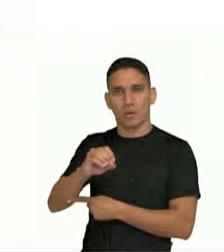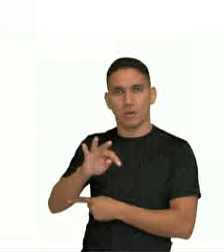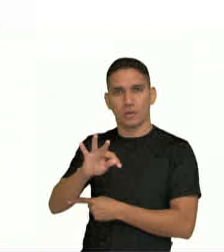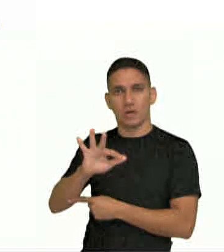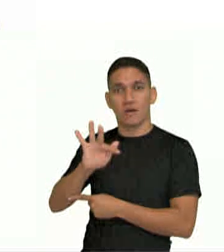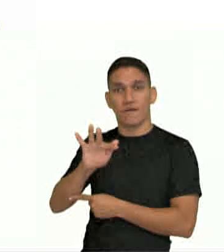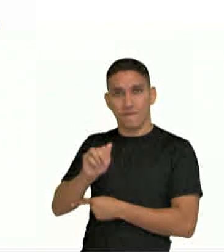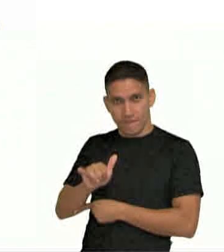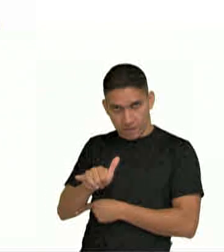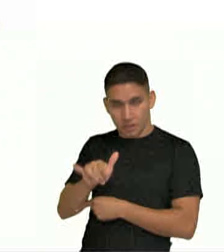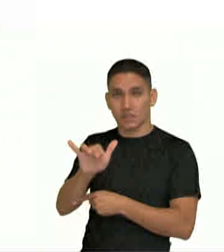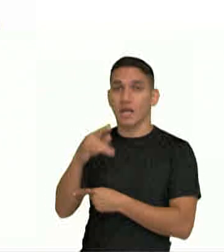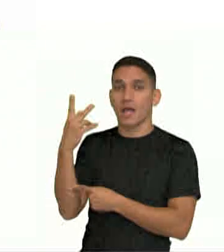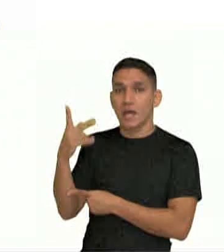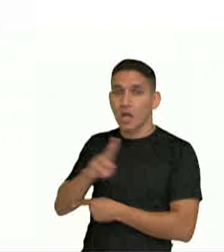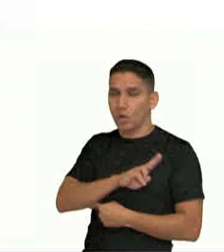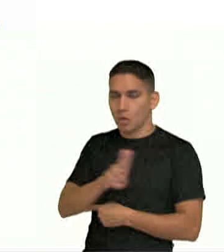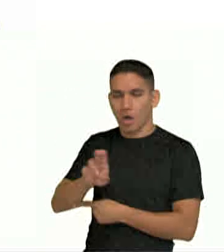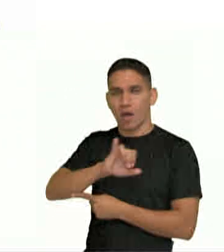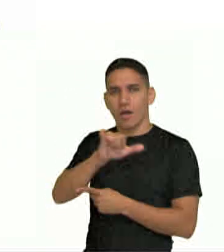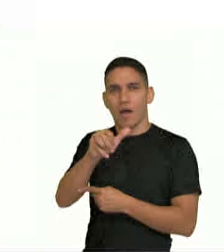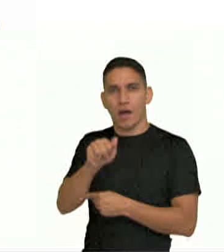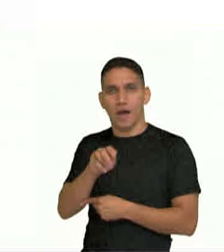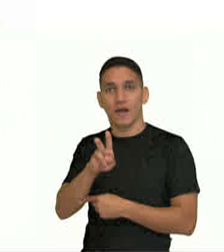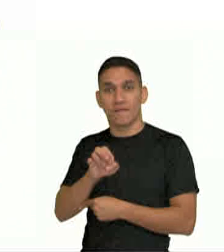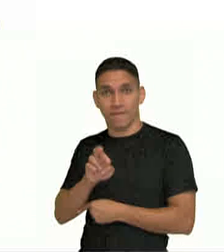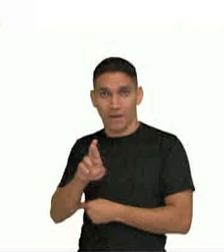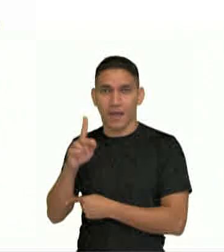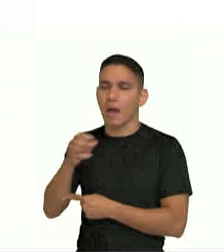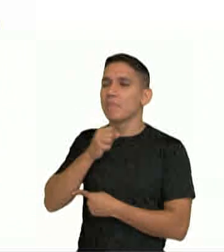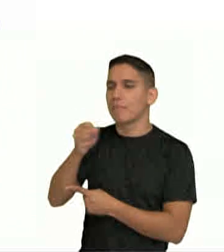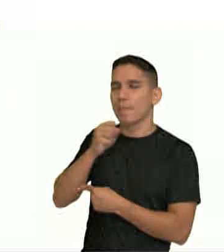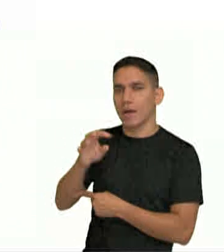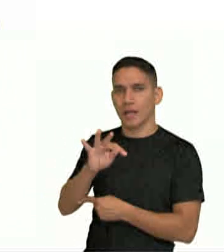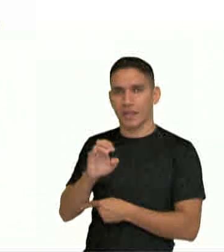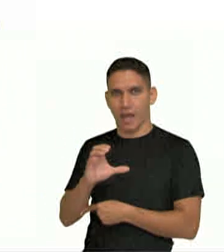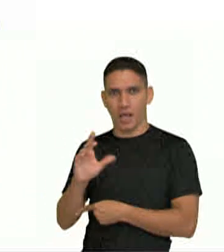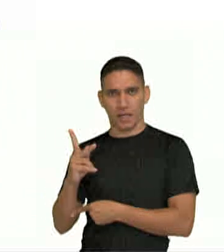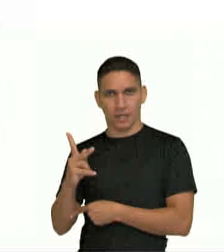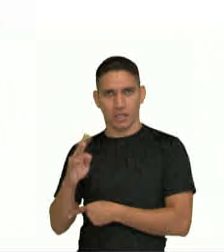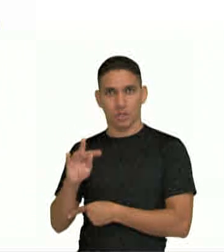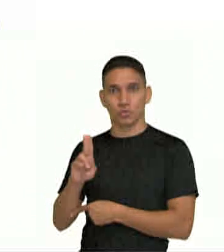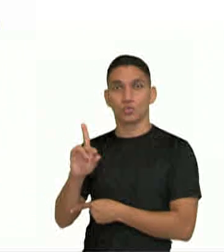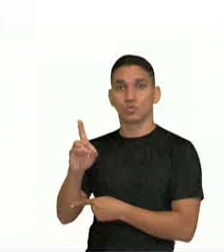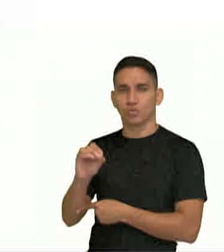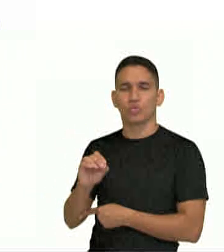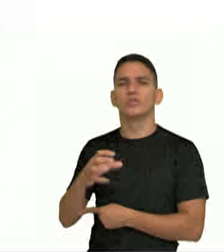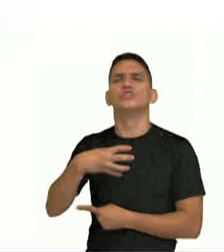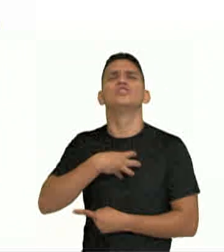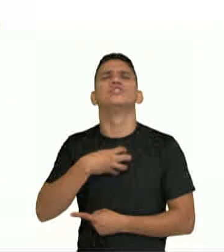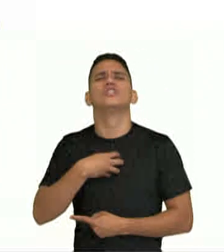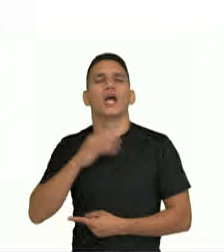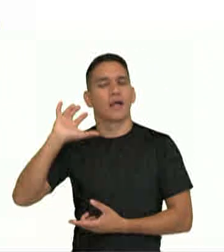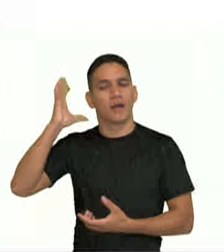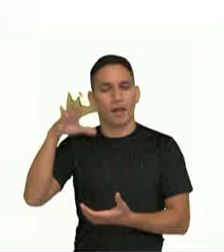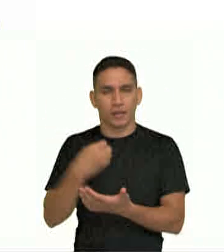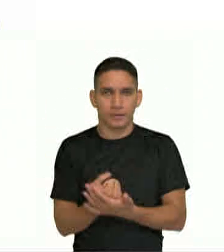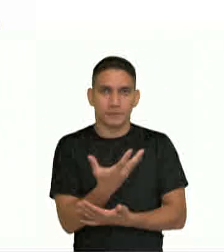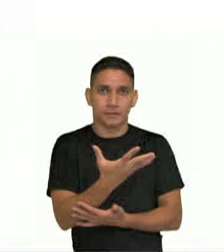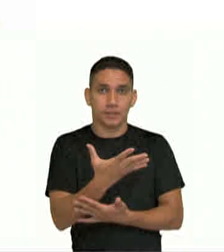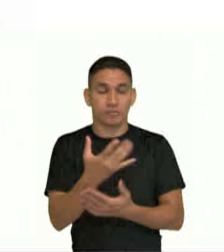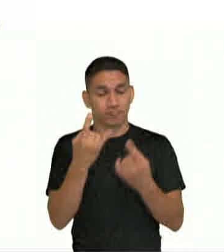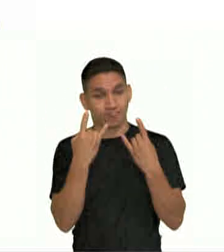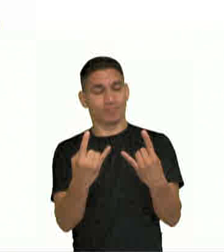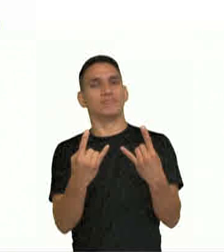Latina, Javier Pinhon, em entrevista ao Tech Tudo, uma forma de deixar seu podcast